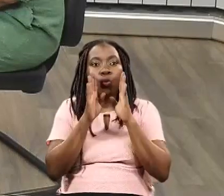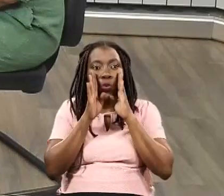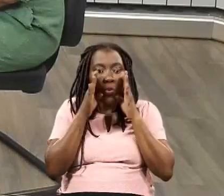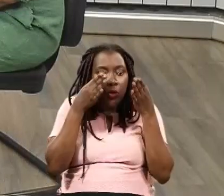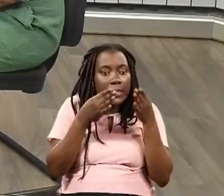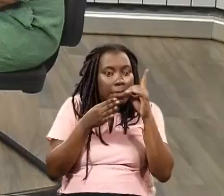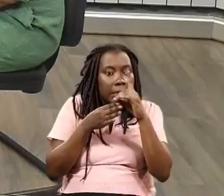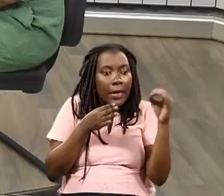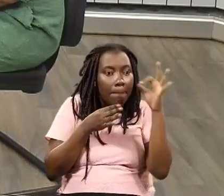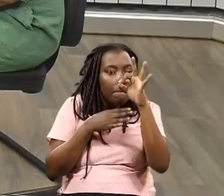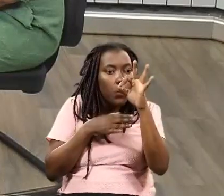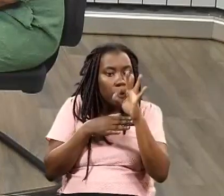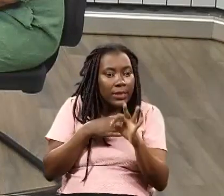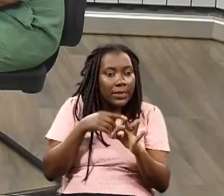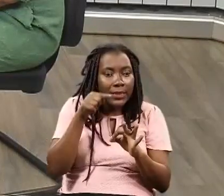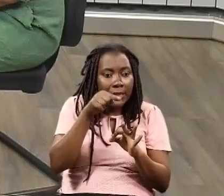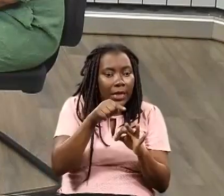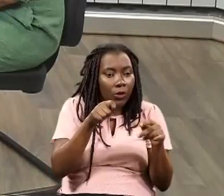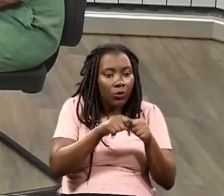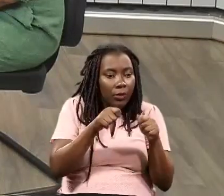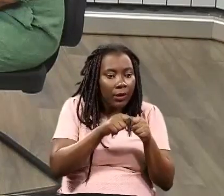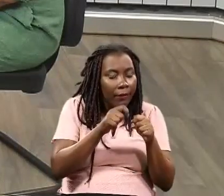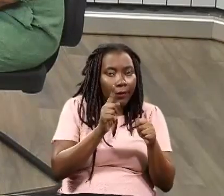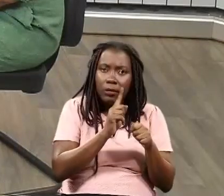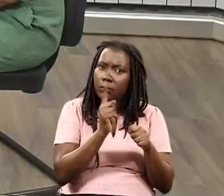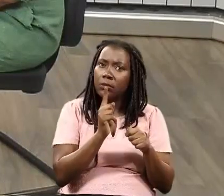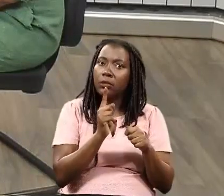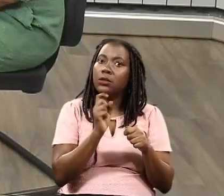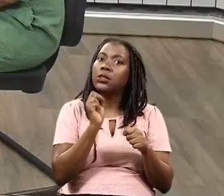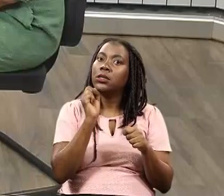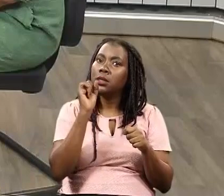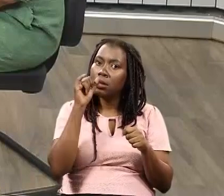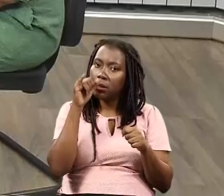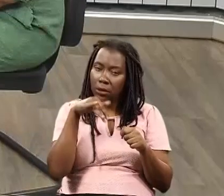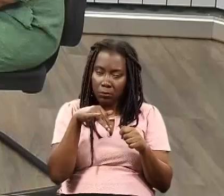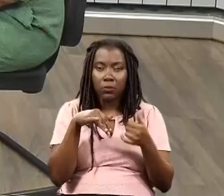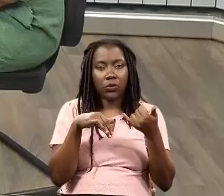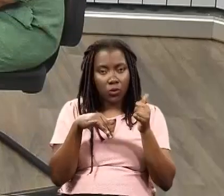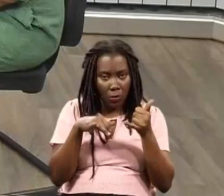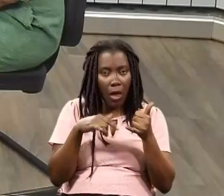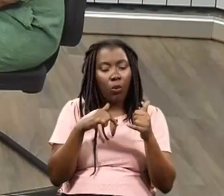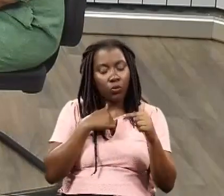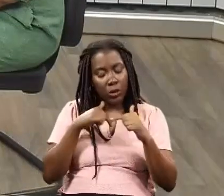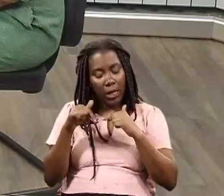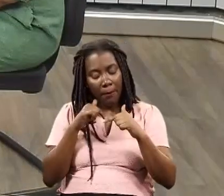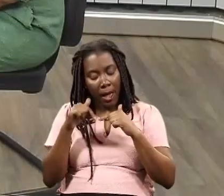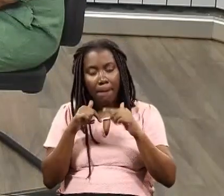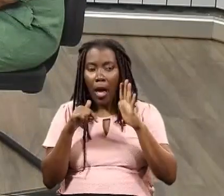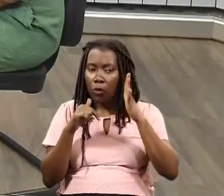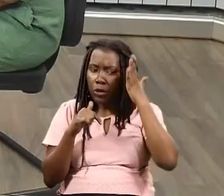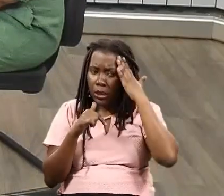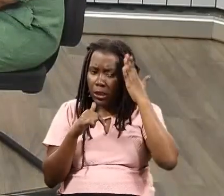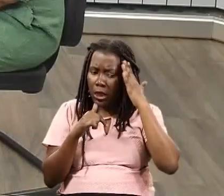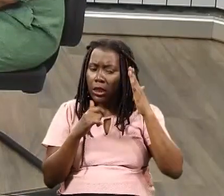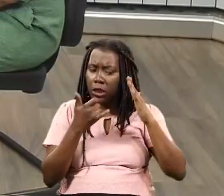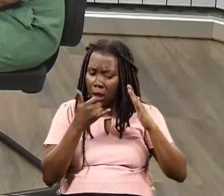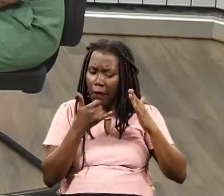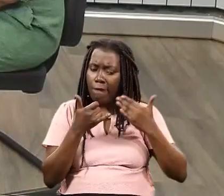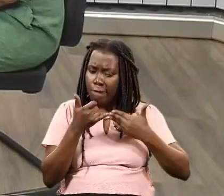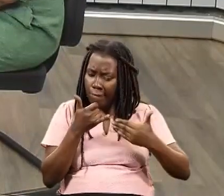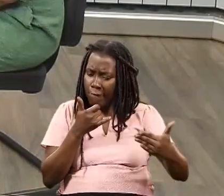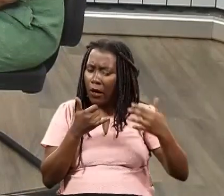ali no que você está fazendo, mas sim no celular. Eu estou trabalhando, mas eu estou sabendo que meu celular vai tocar.